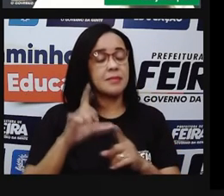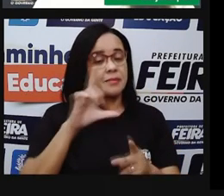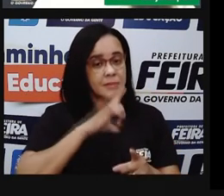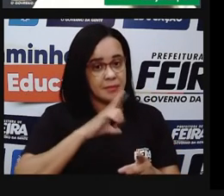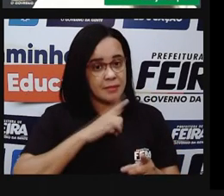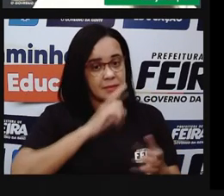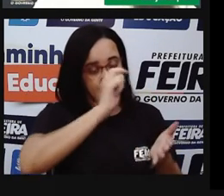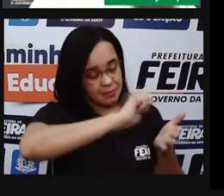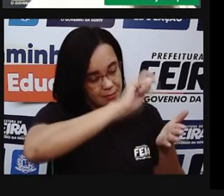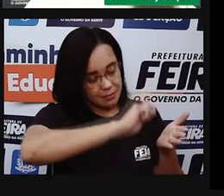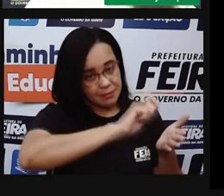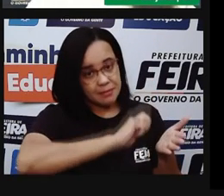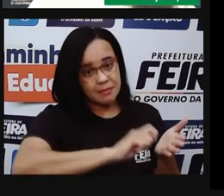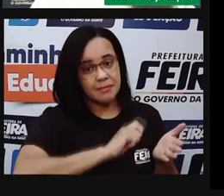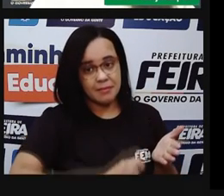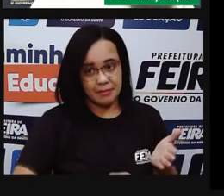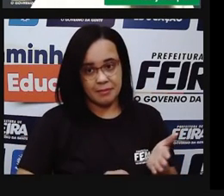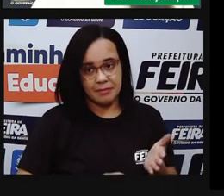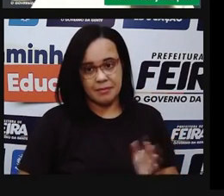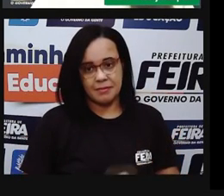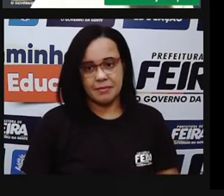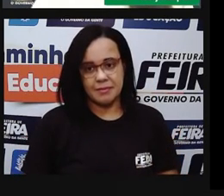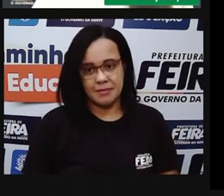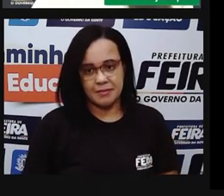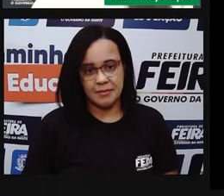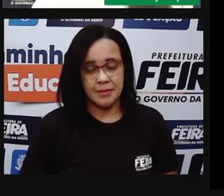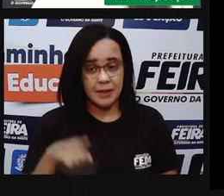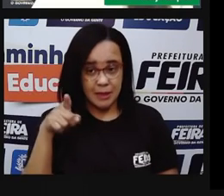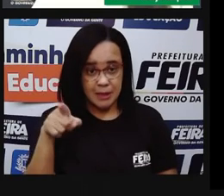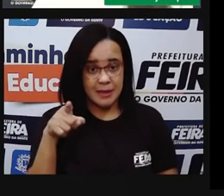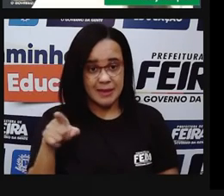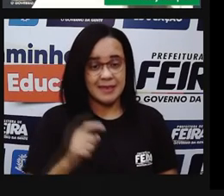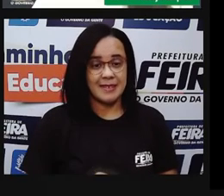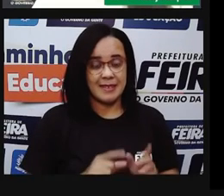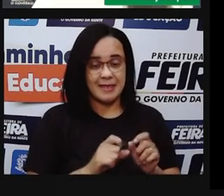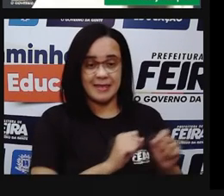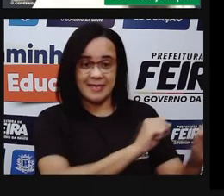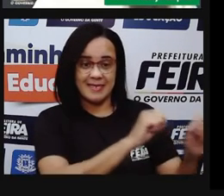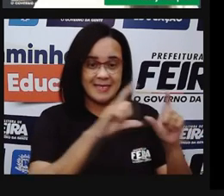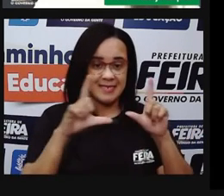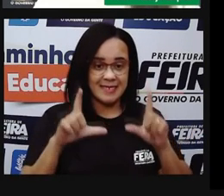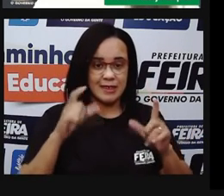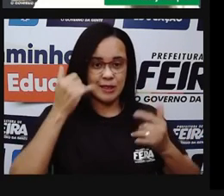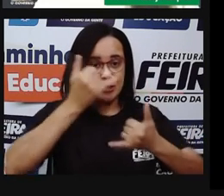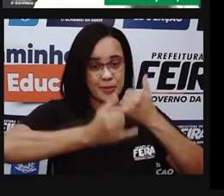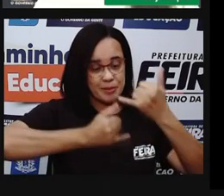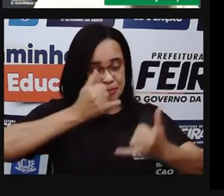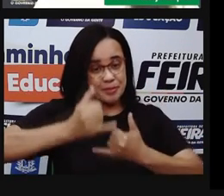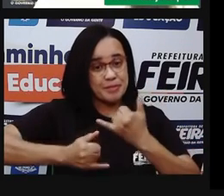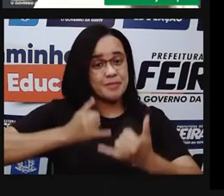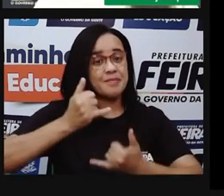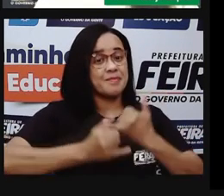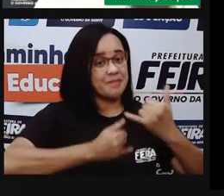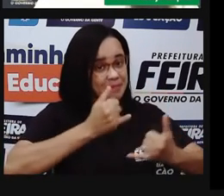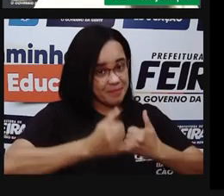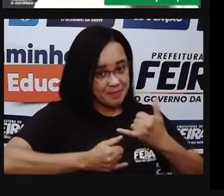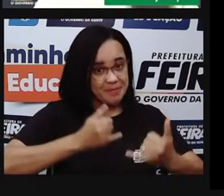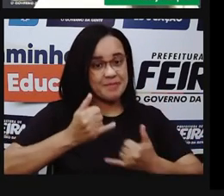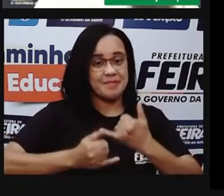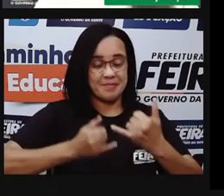né? Vou deixar aqui para vocês também um joguinho, olha só. Tem um jogo para